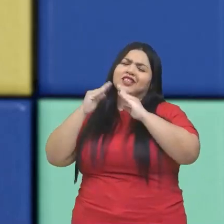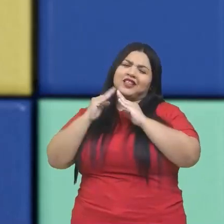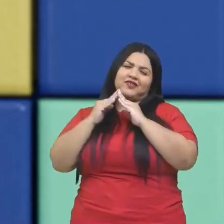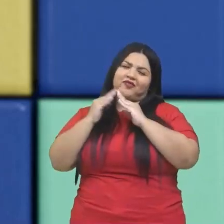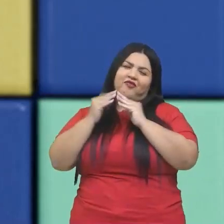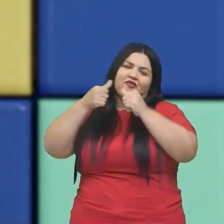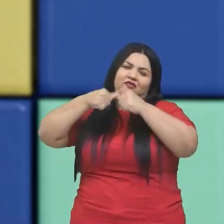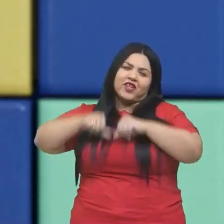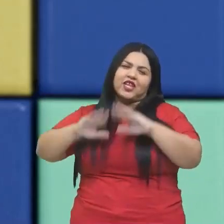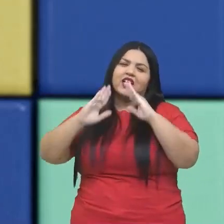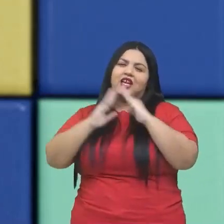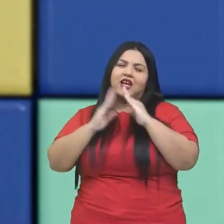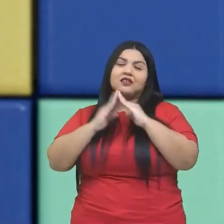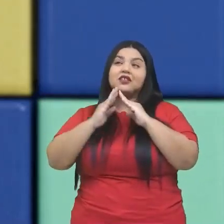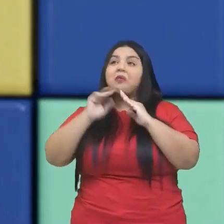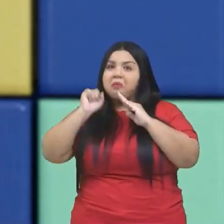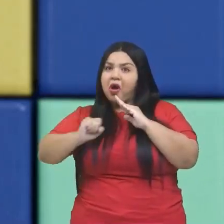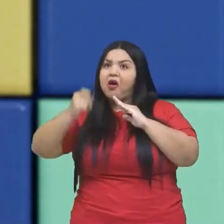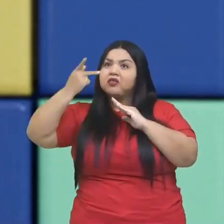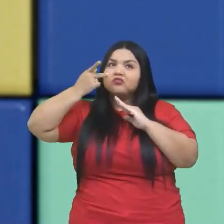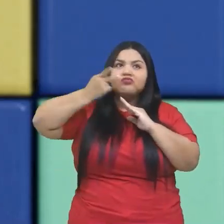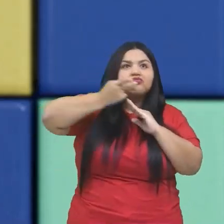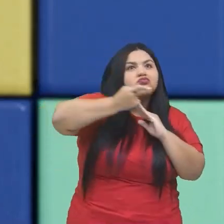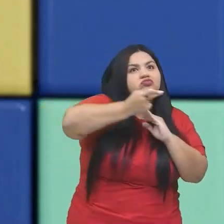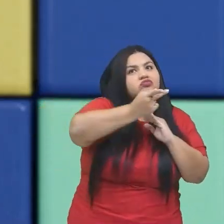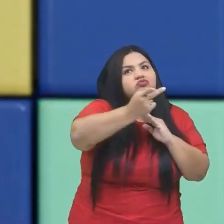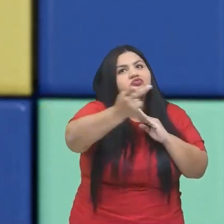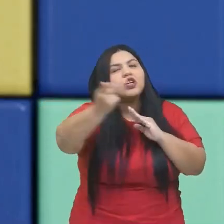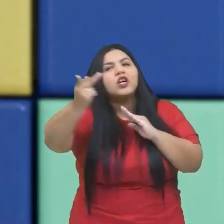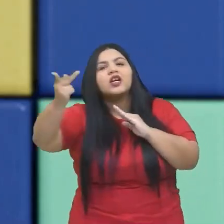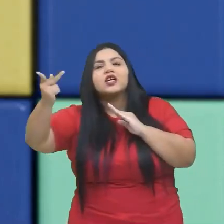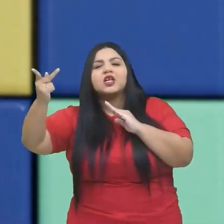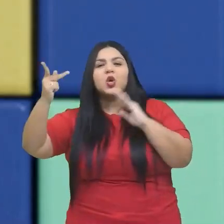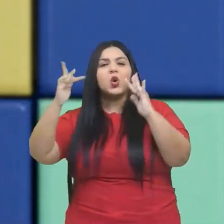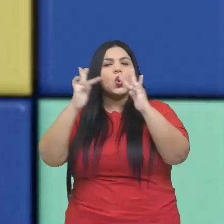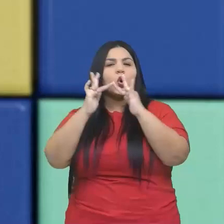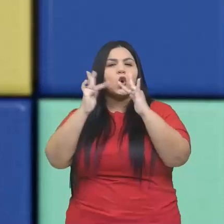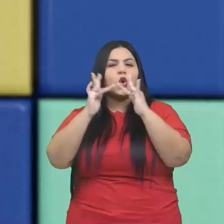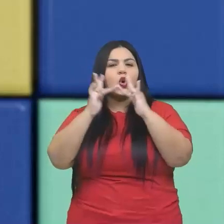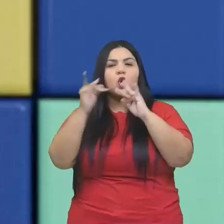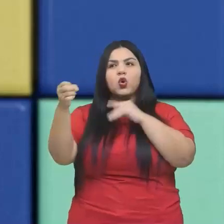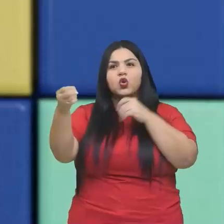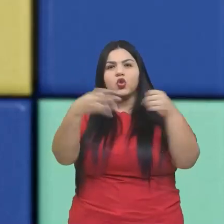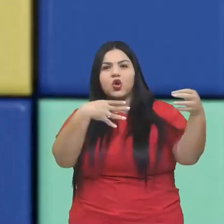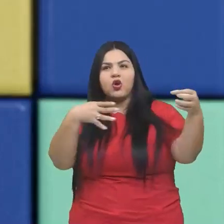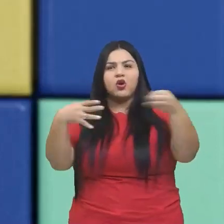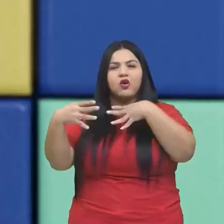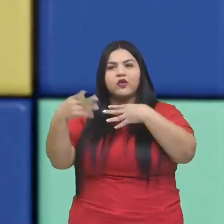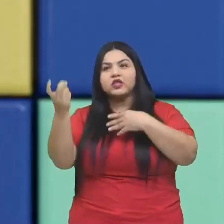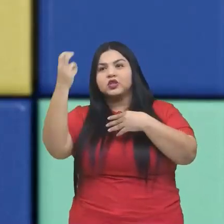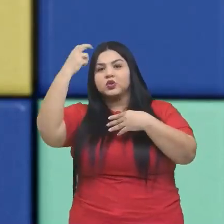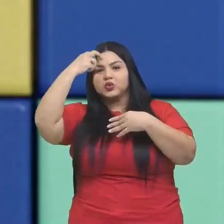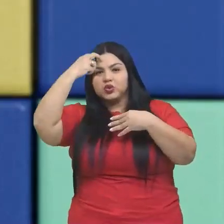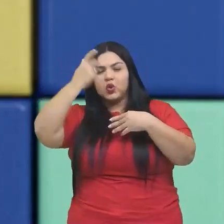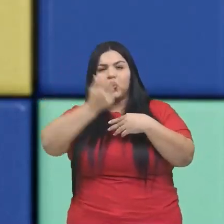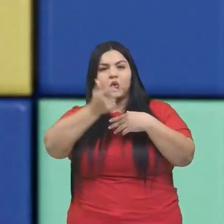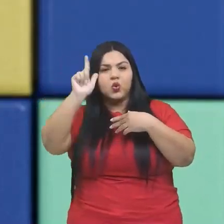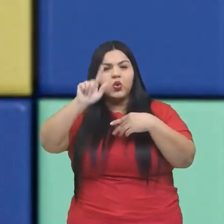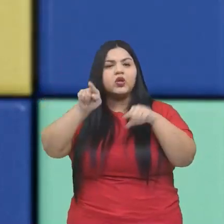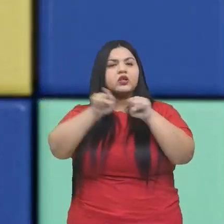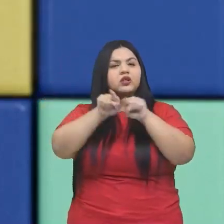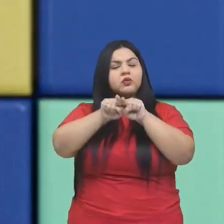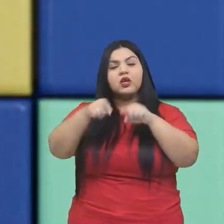Podendo visitar aí, ter uma imersão, um contato com outras culturas, né? Seres